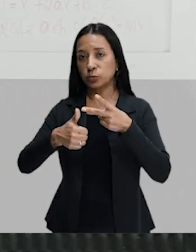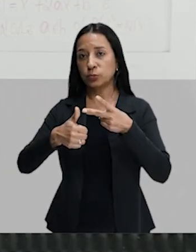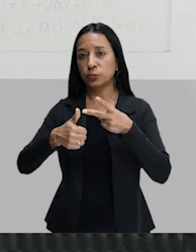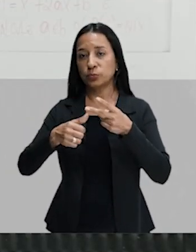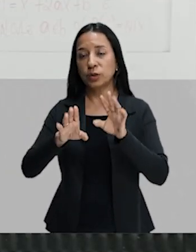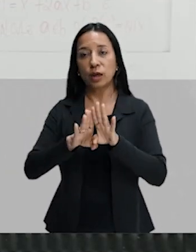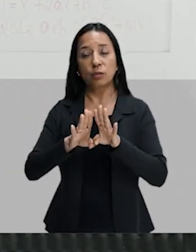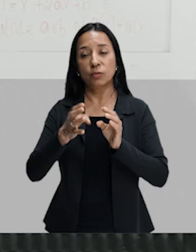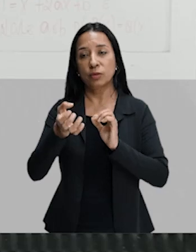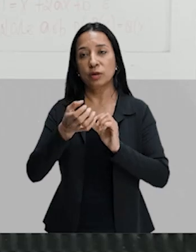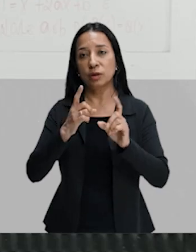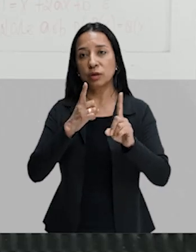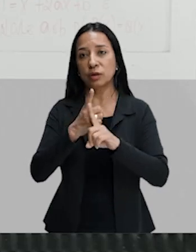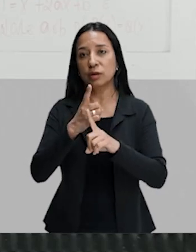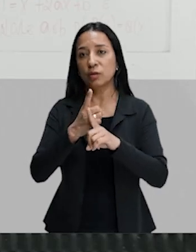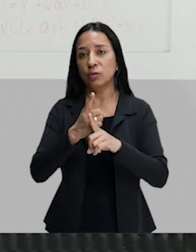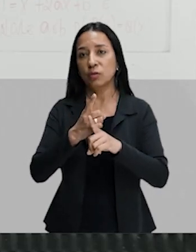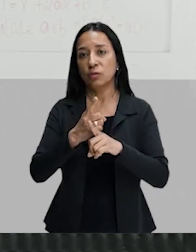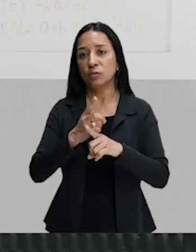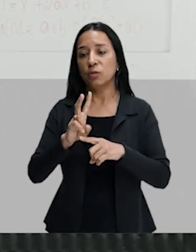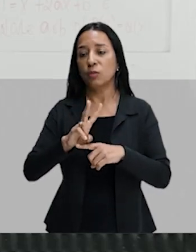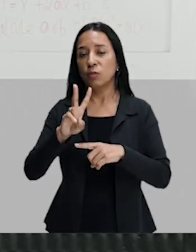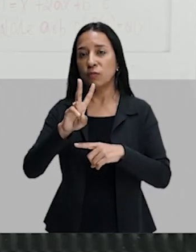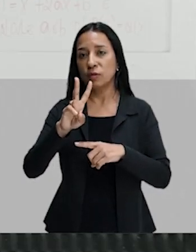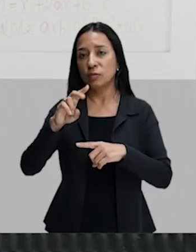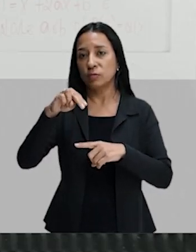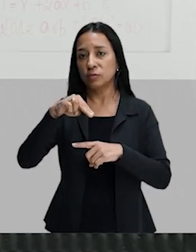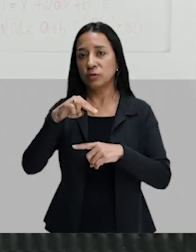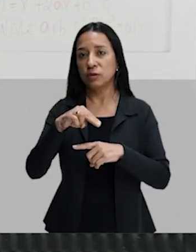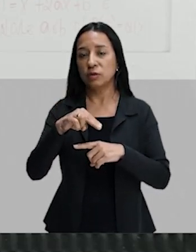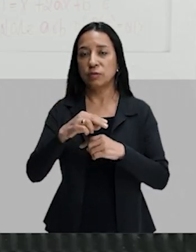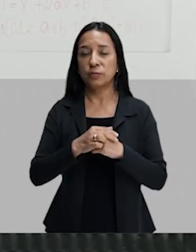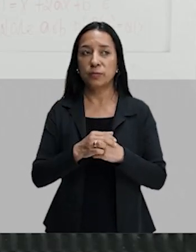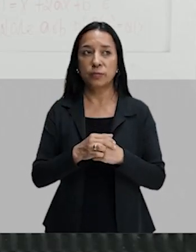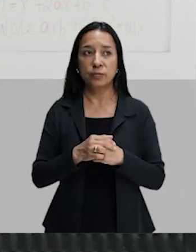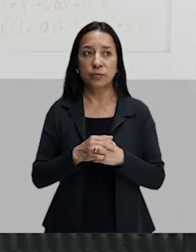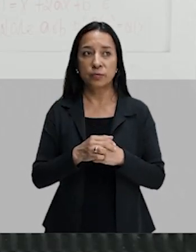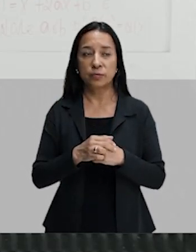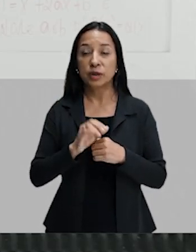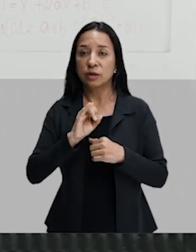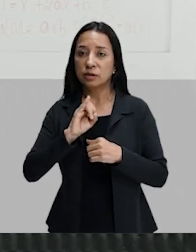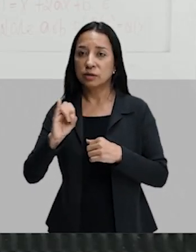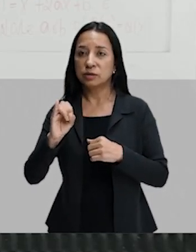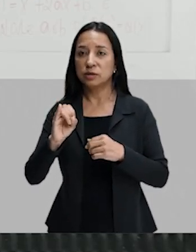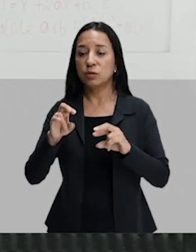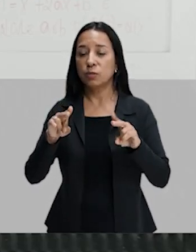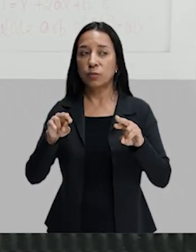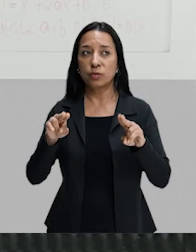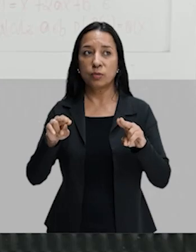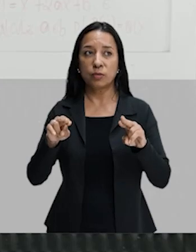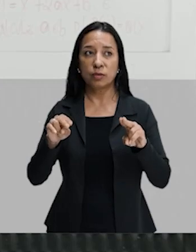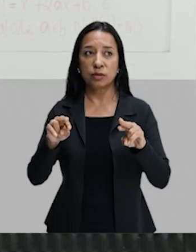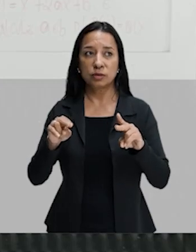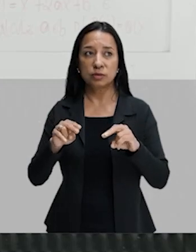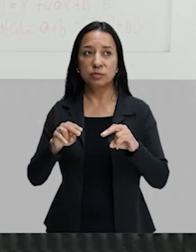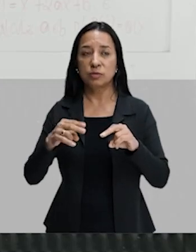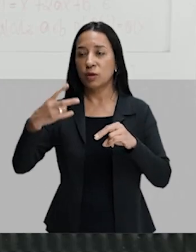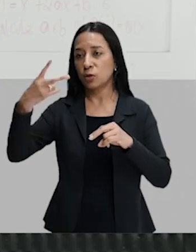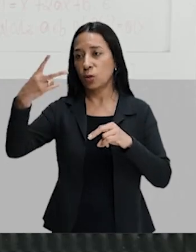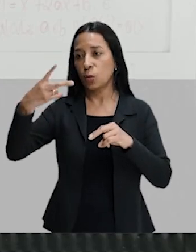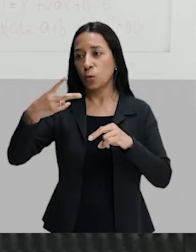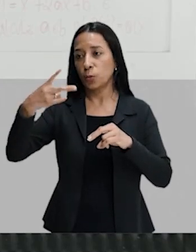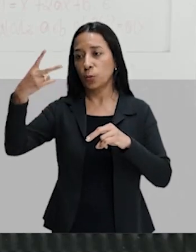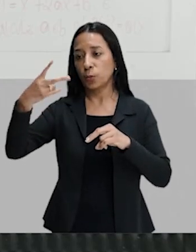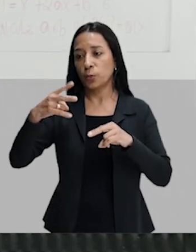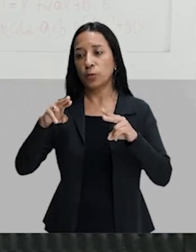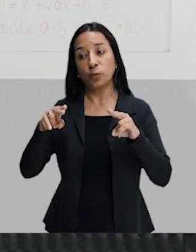ele quer que a gente encontre o valor de n. Ora, turma, então, se eles são idênticos, esse mais 6 tem que ser igual a n